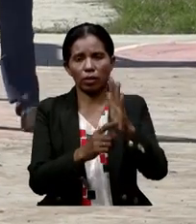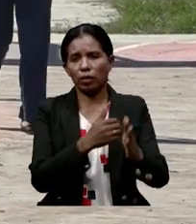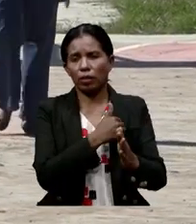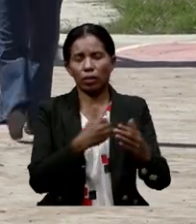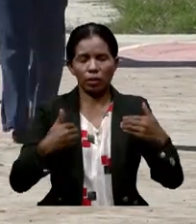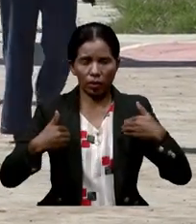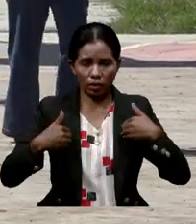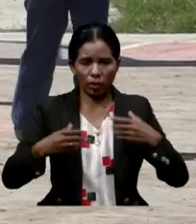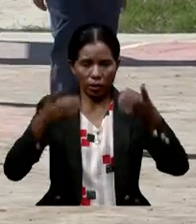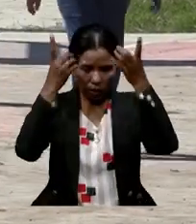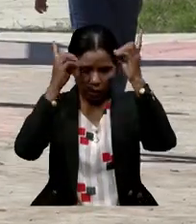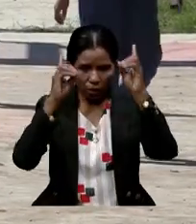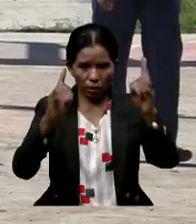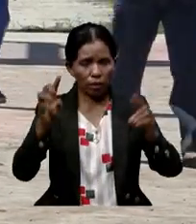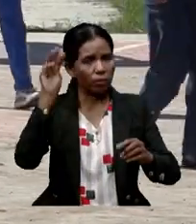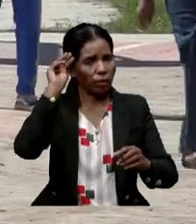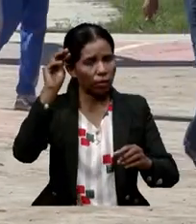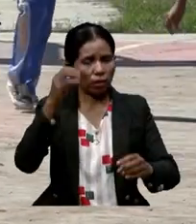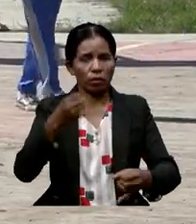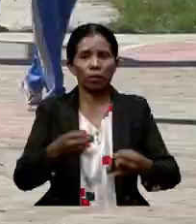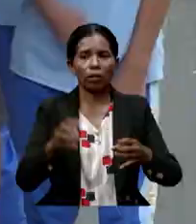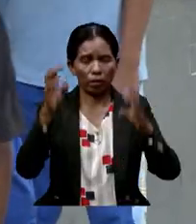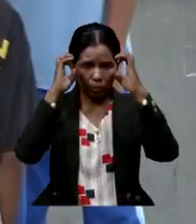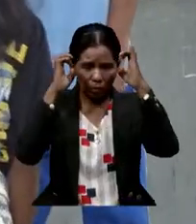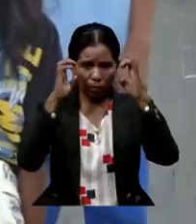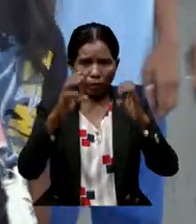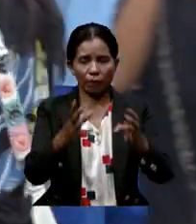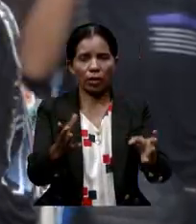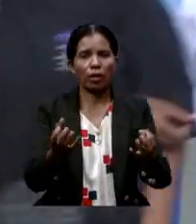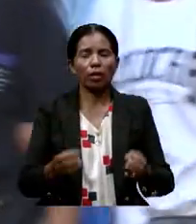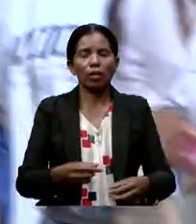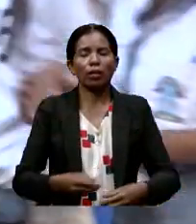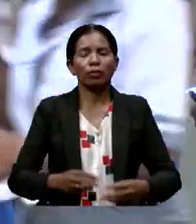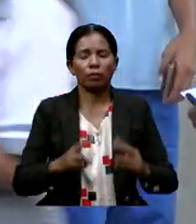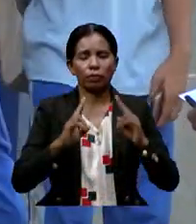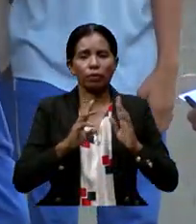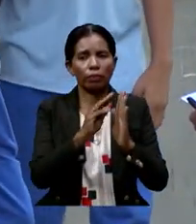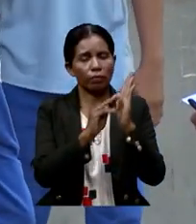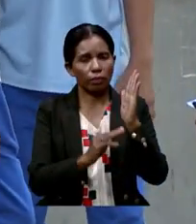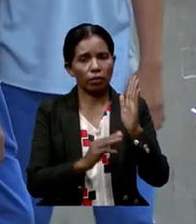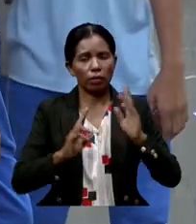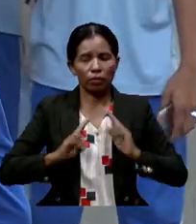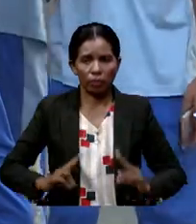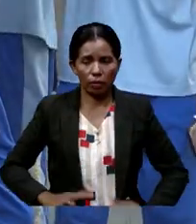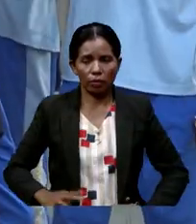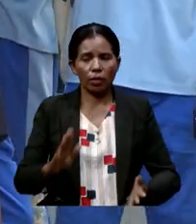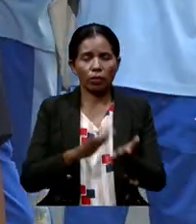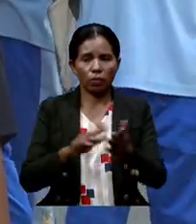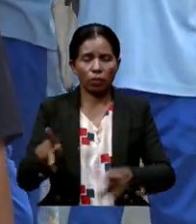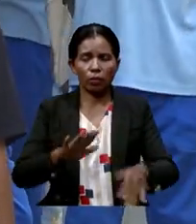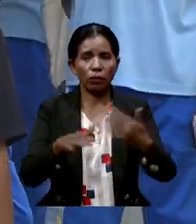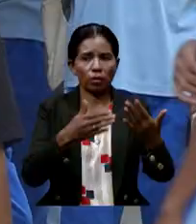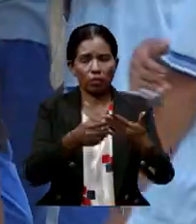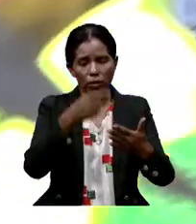do gabinete e apoio jurídico do Ministério da Educação. Ministro da Educação agora uniformiza farda para a escola pública sire e território nacional, também farda para a